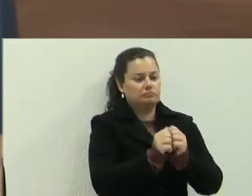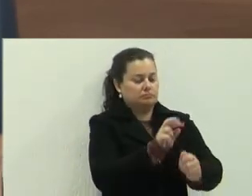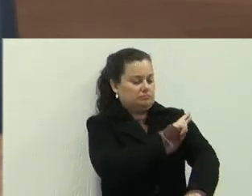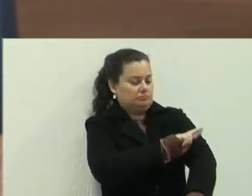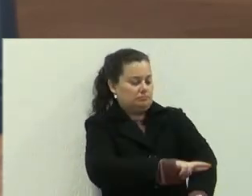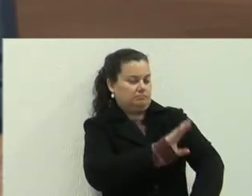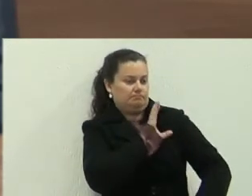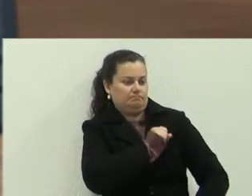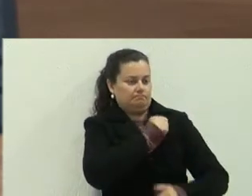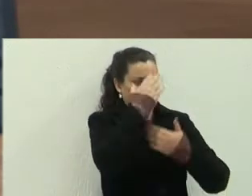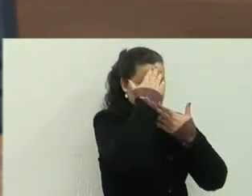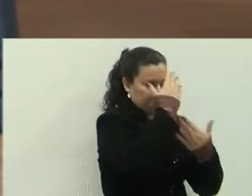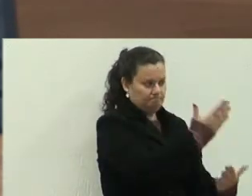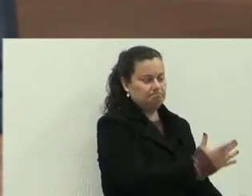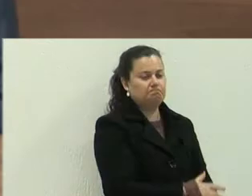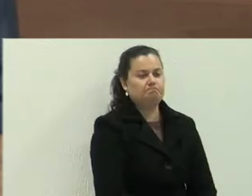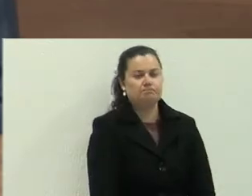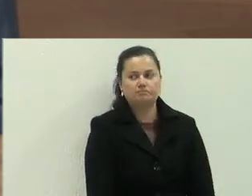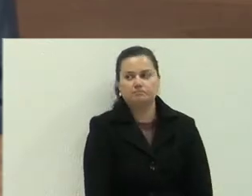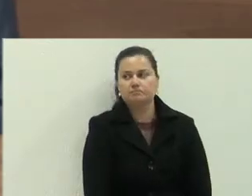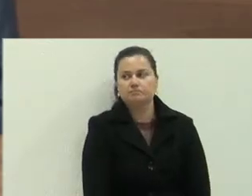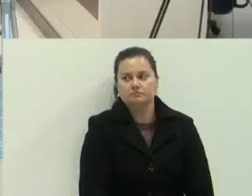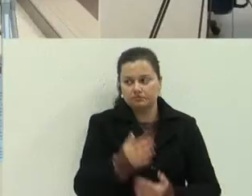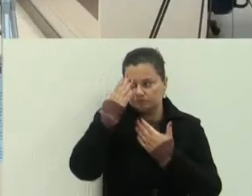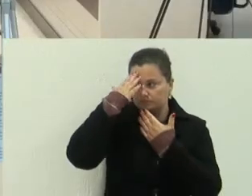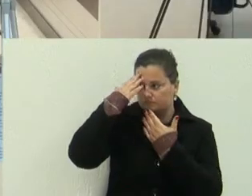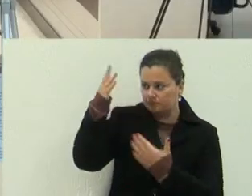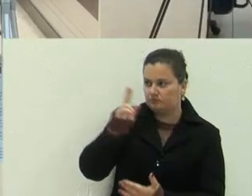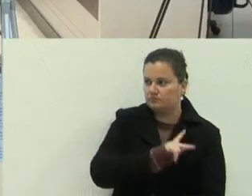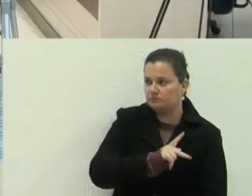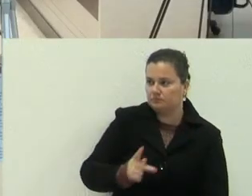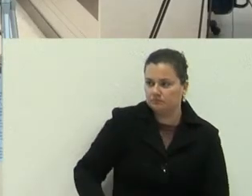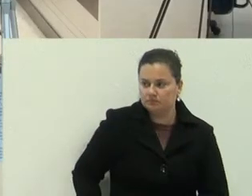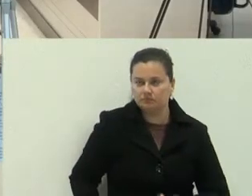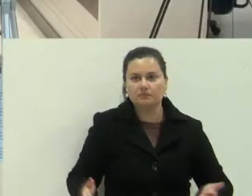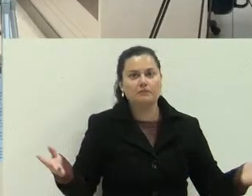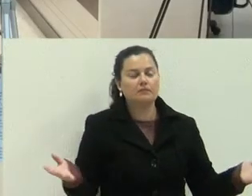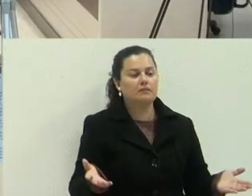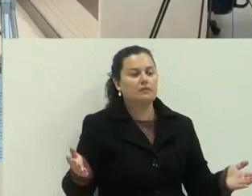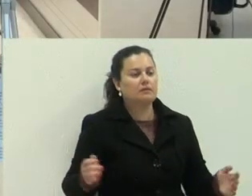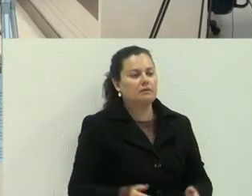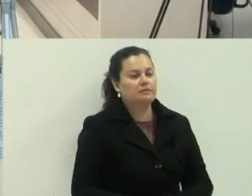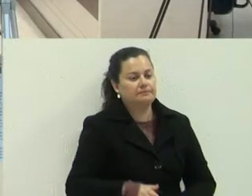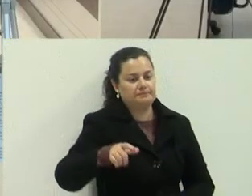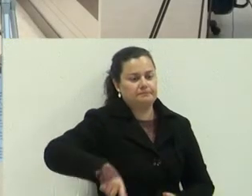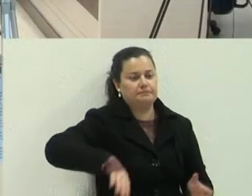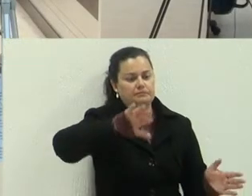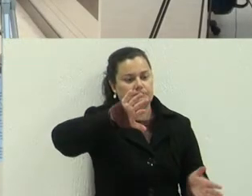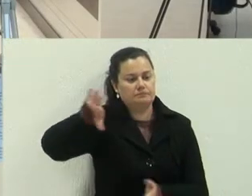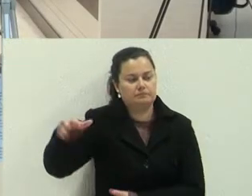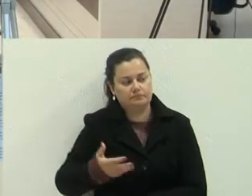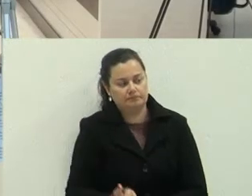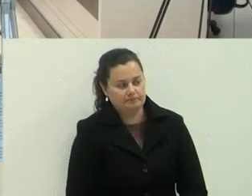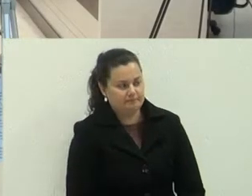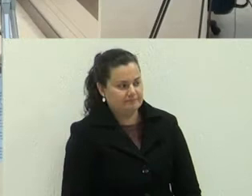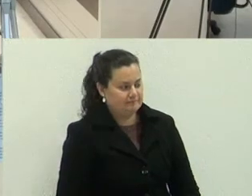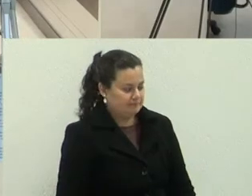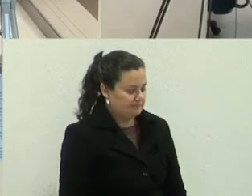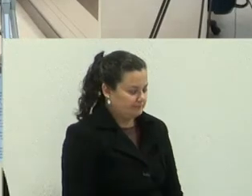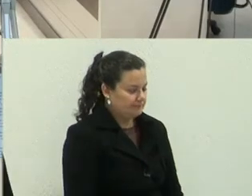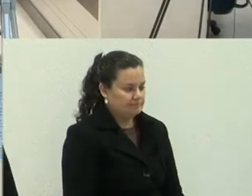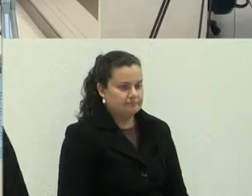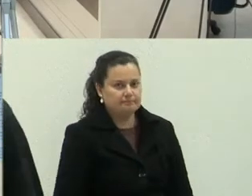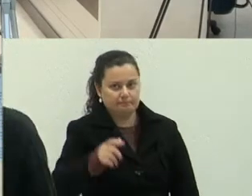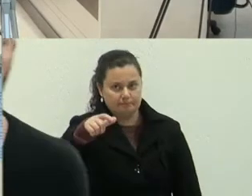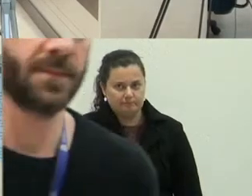respeito. É isso, muito obrigado. Obrigada, vereador. Neste momento, então, passamos para a ordem do dia. Por favor, vereador